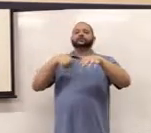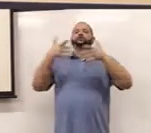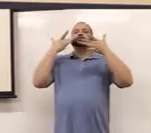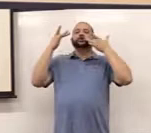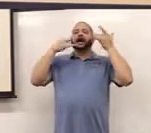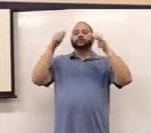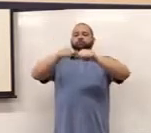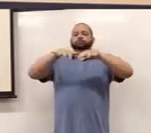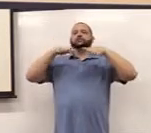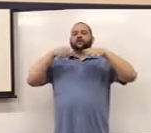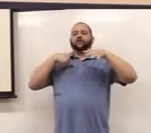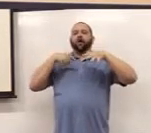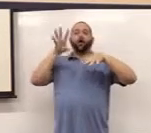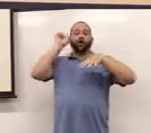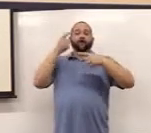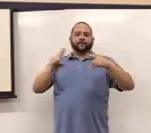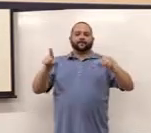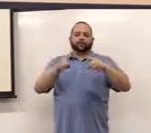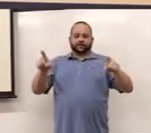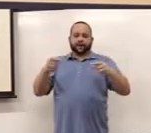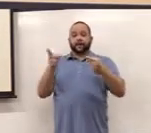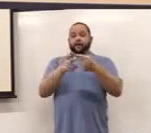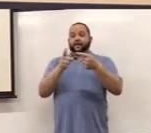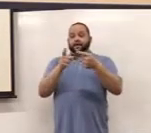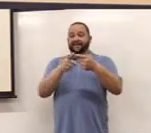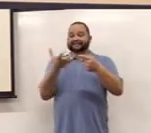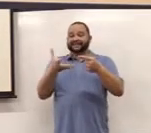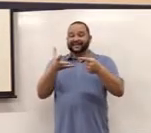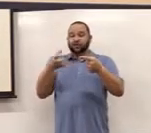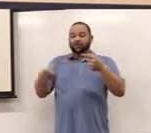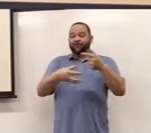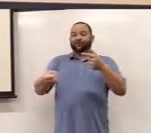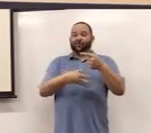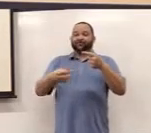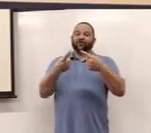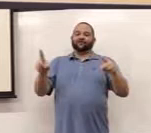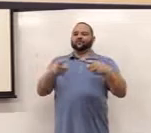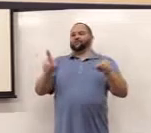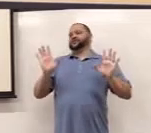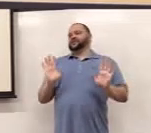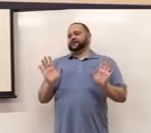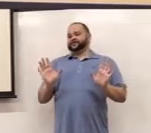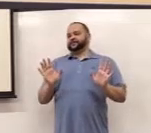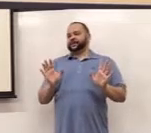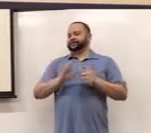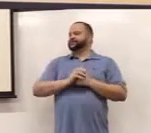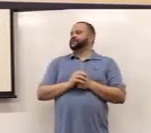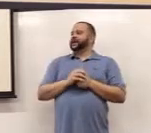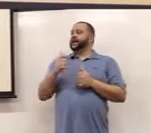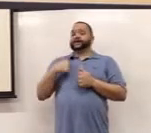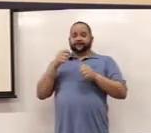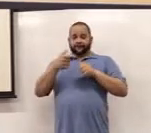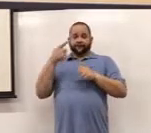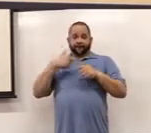Primeiro, eles adoravam ouvir música nova. Essa história de que música clássica é música velha é uma coisa muito recente, é do século XX para cá, né? A gente vai